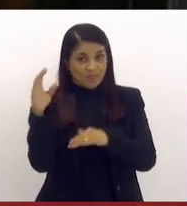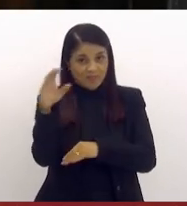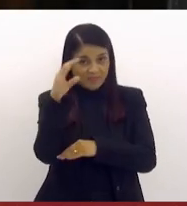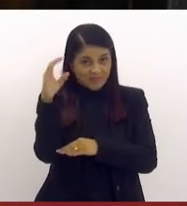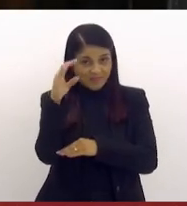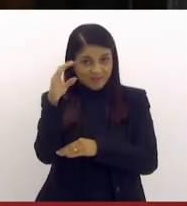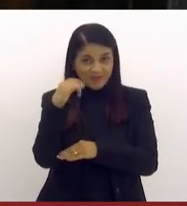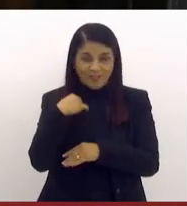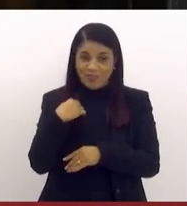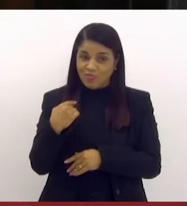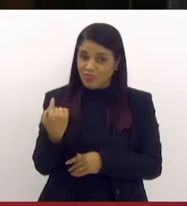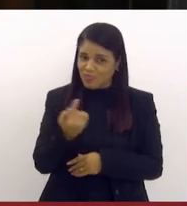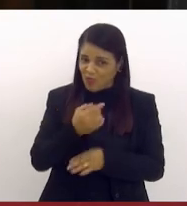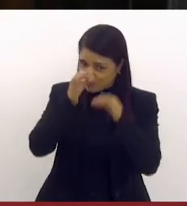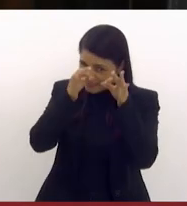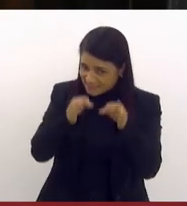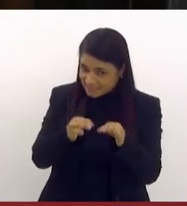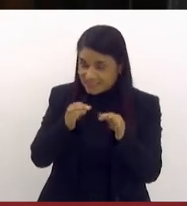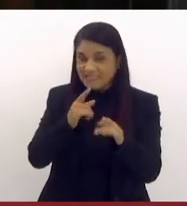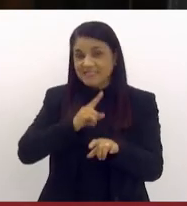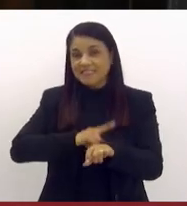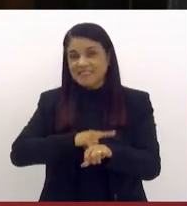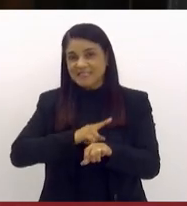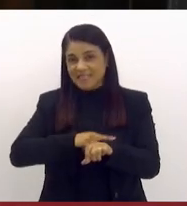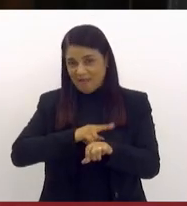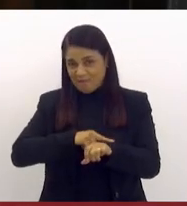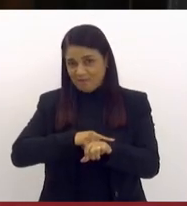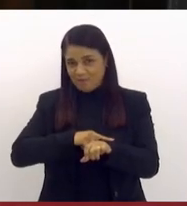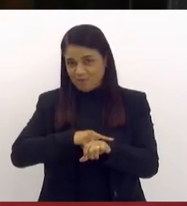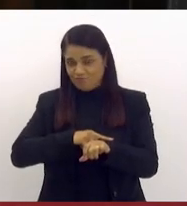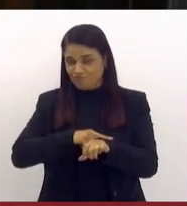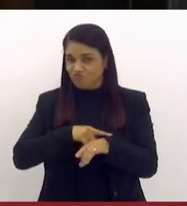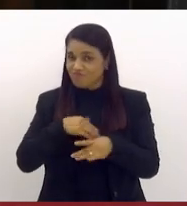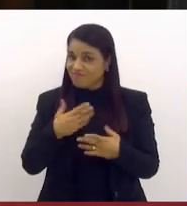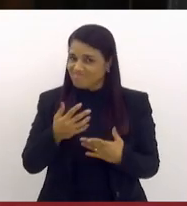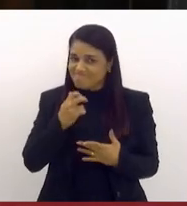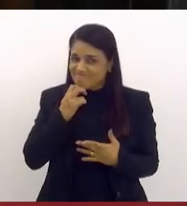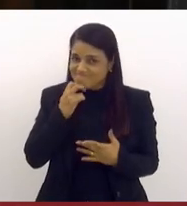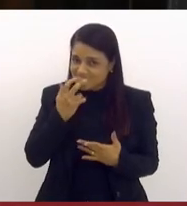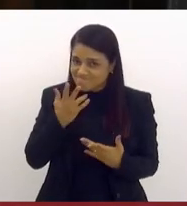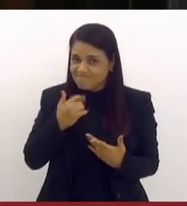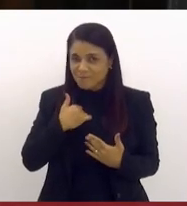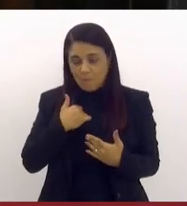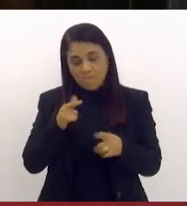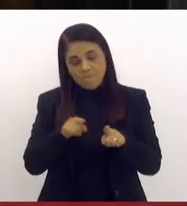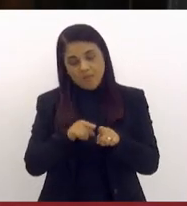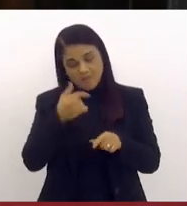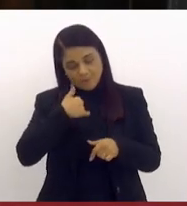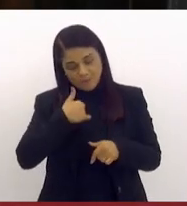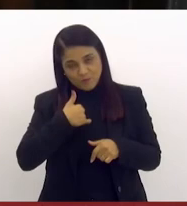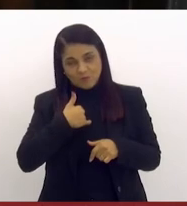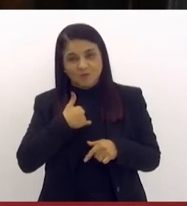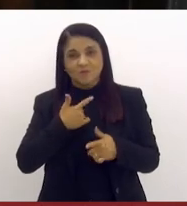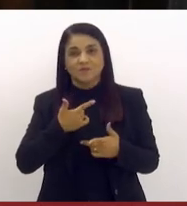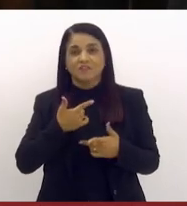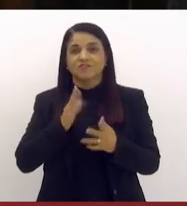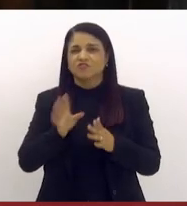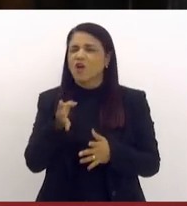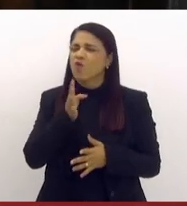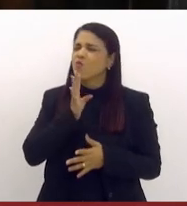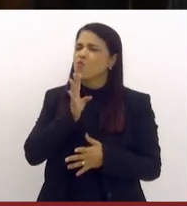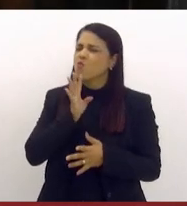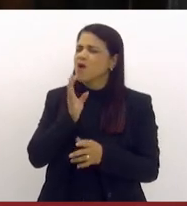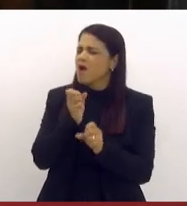vou dizer exatamente a precisão de tempo porque seria indelicado eh comigo mesma a a gente se conhece há